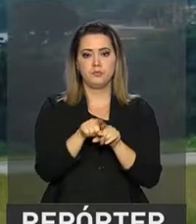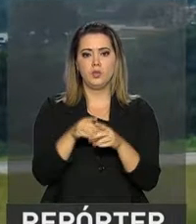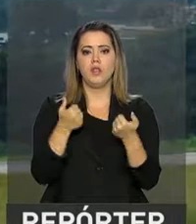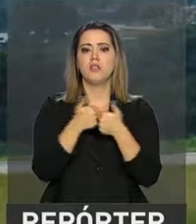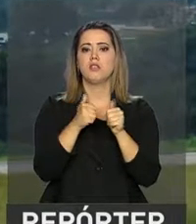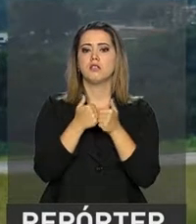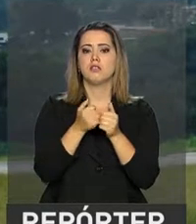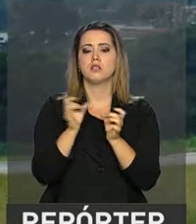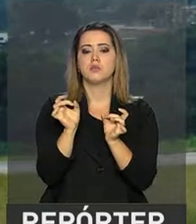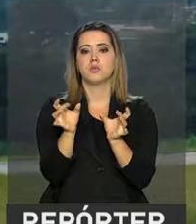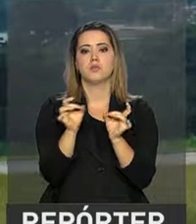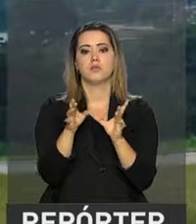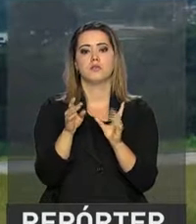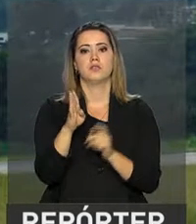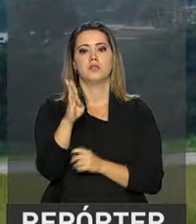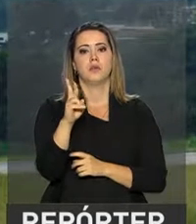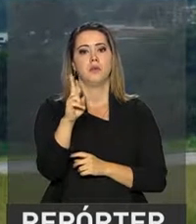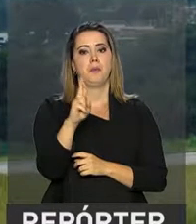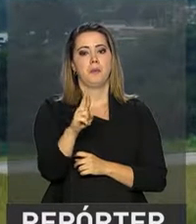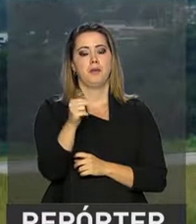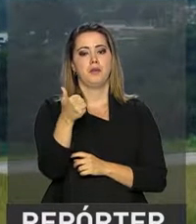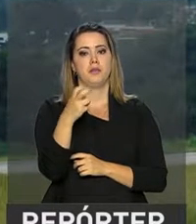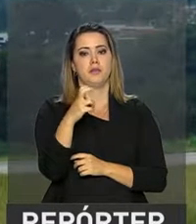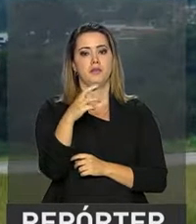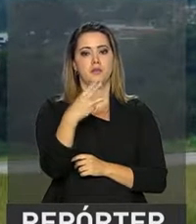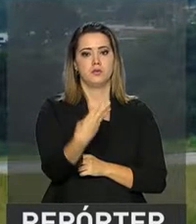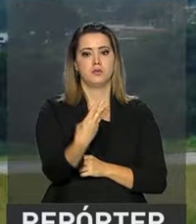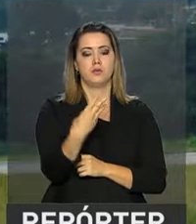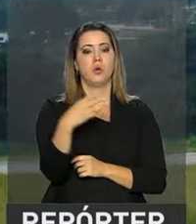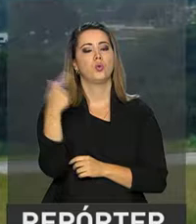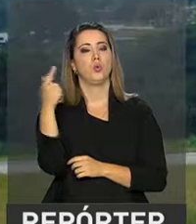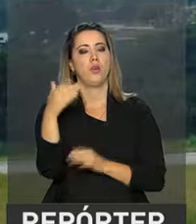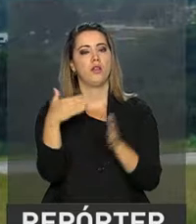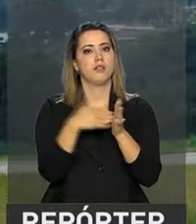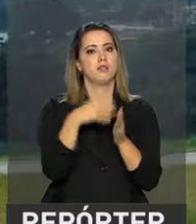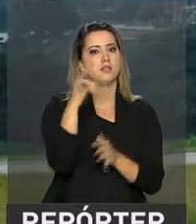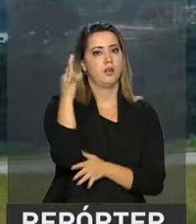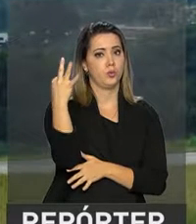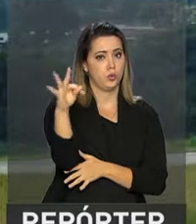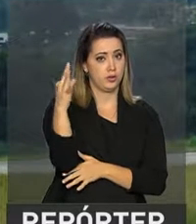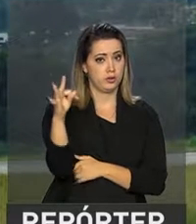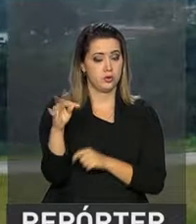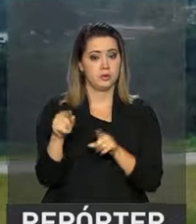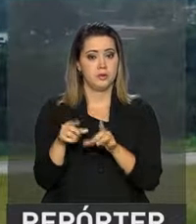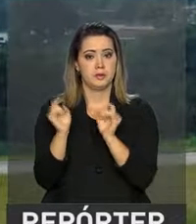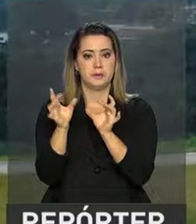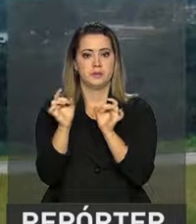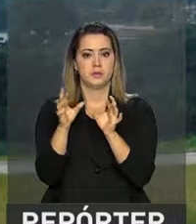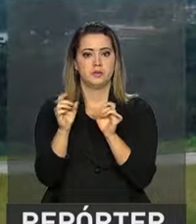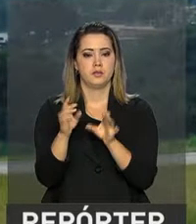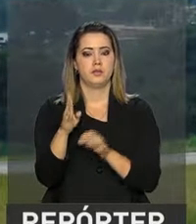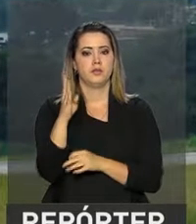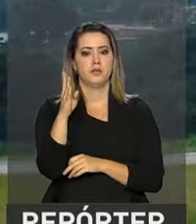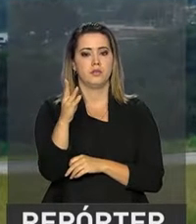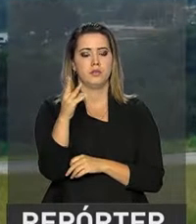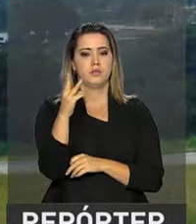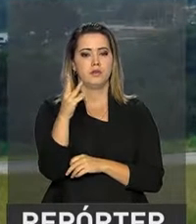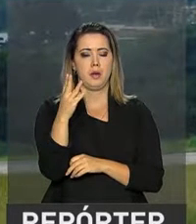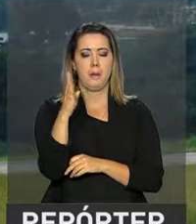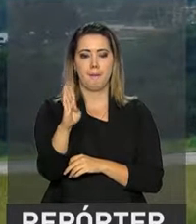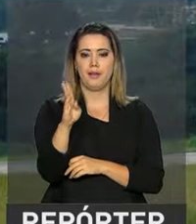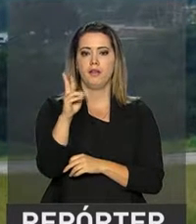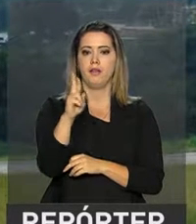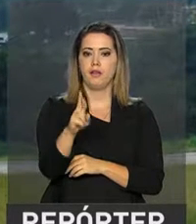rodovia br-153 que liga goiás tocantins e conceder a rodovia br-364 que liga